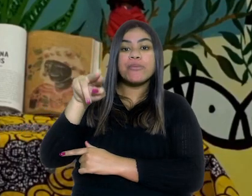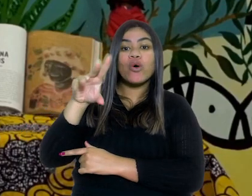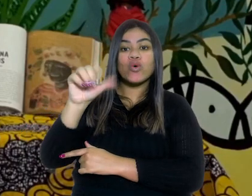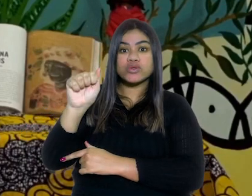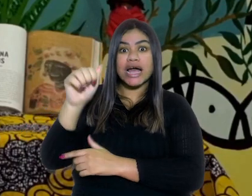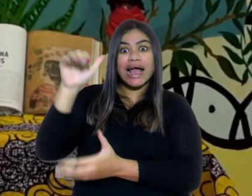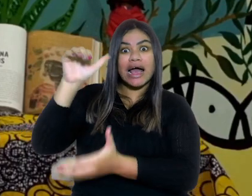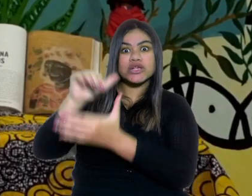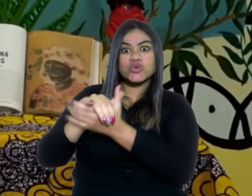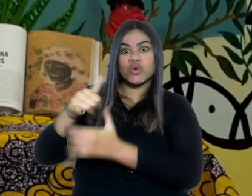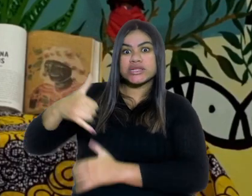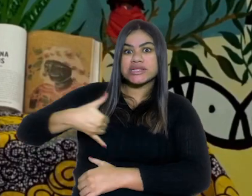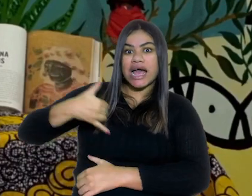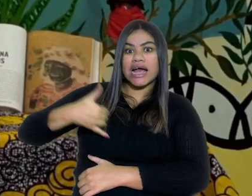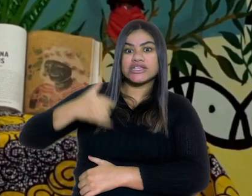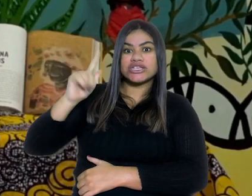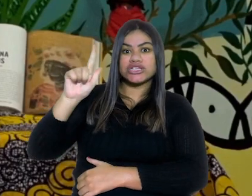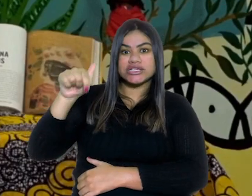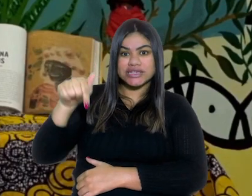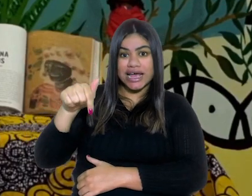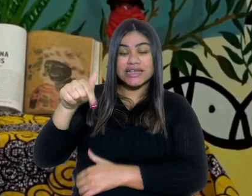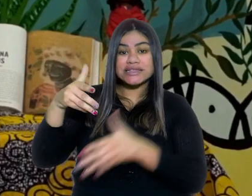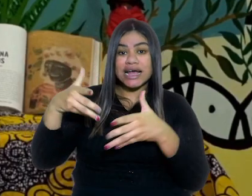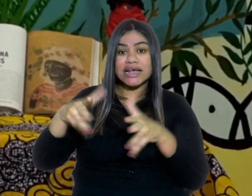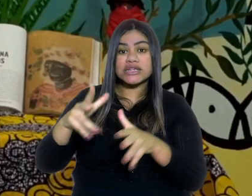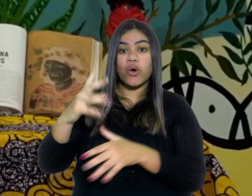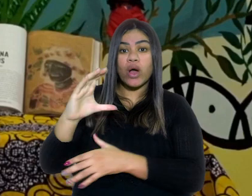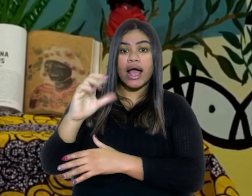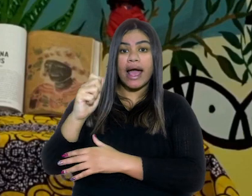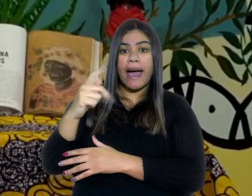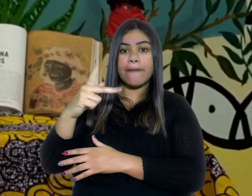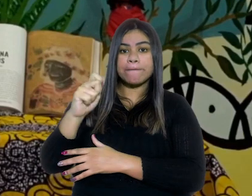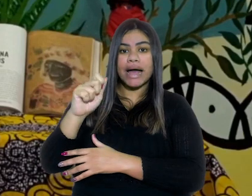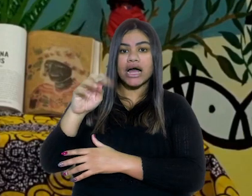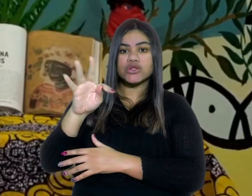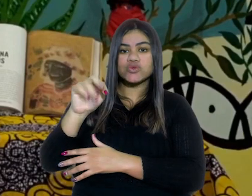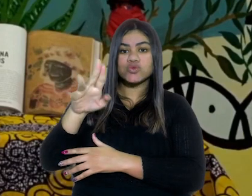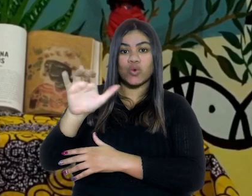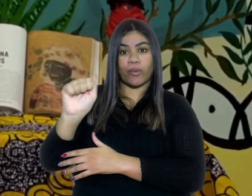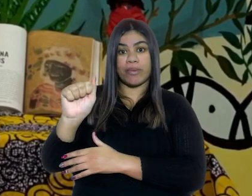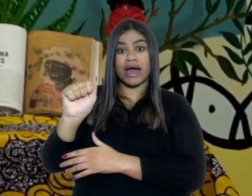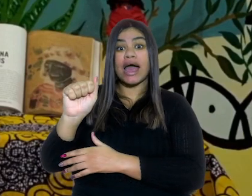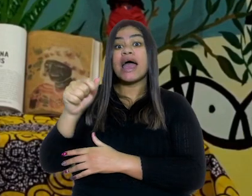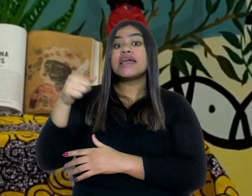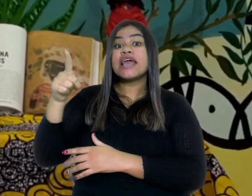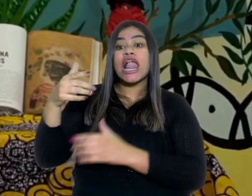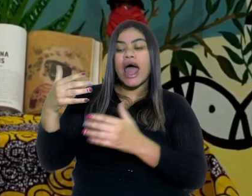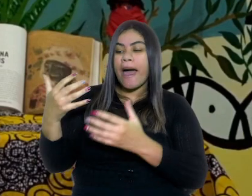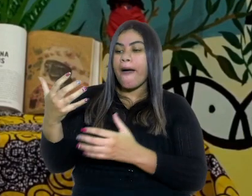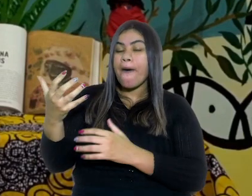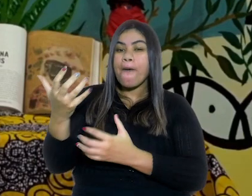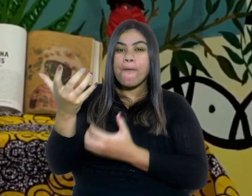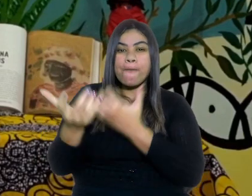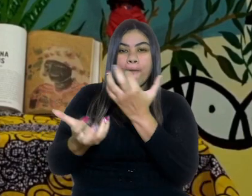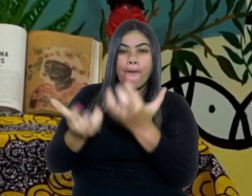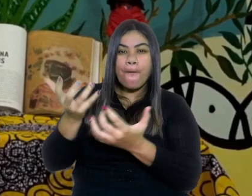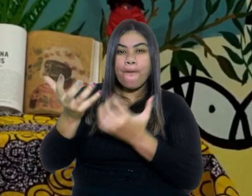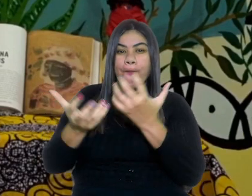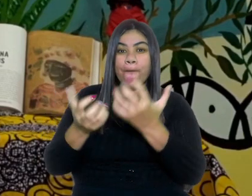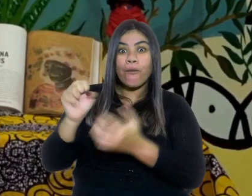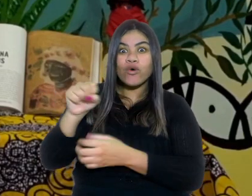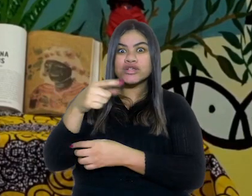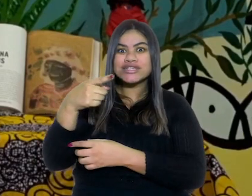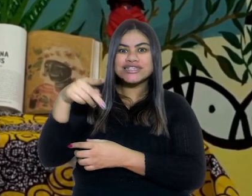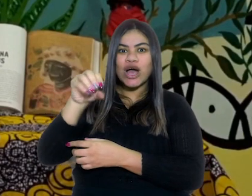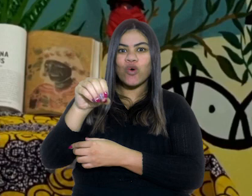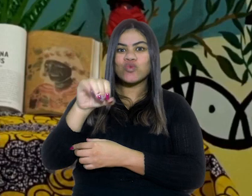aos 17 anos e conheceu o marido olhando para ele perto da fogueira de São